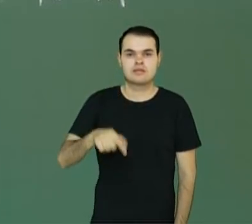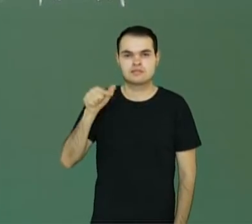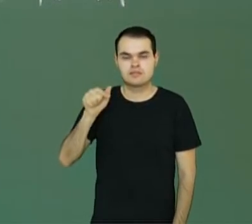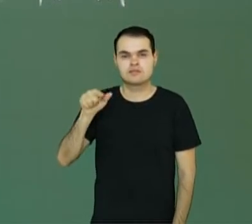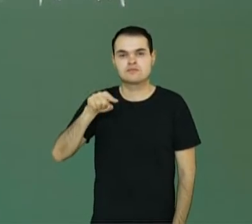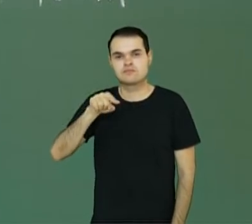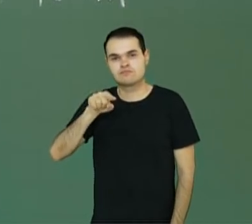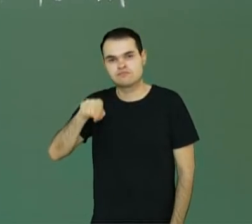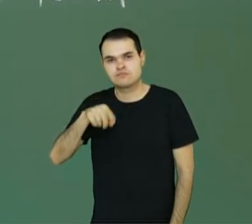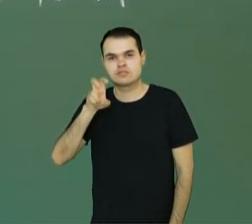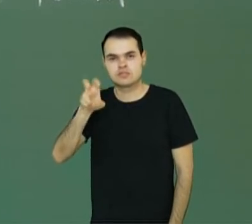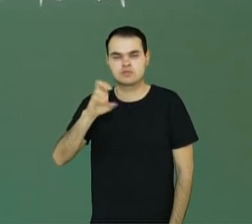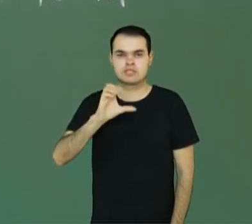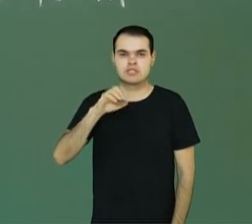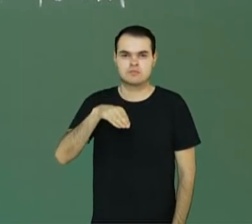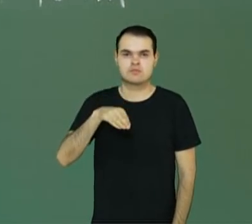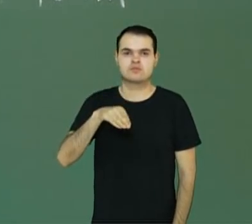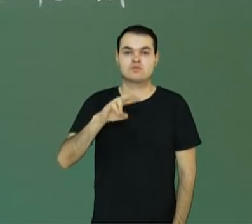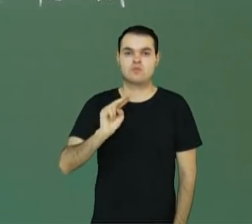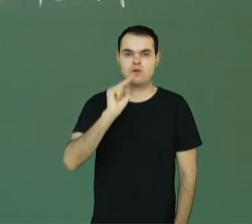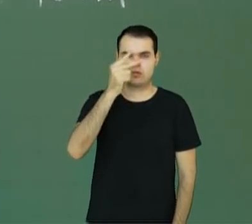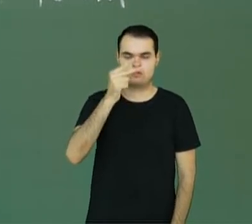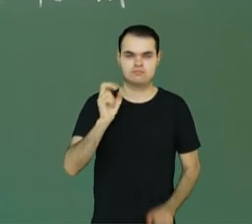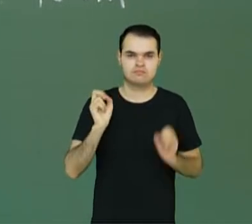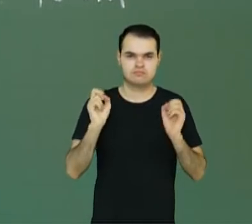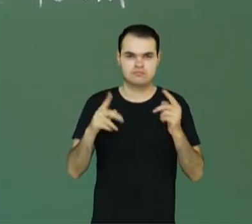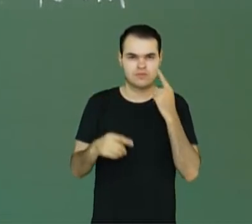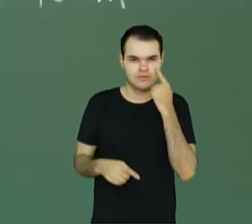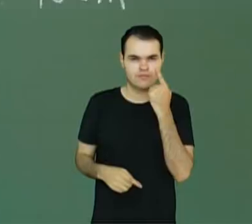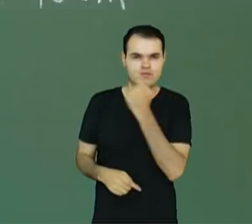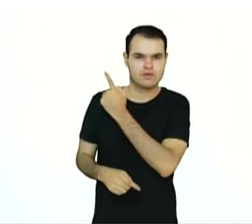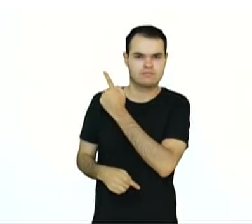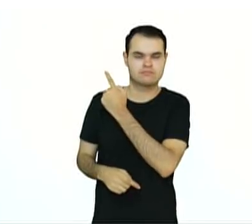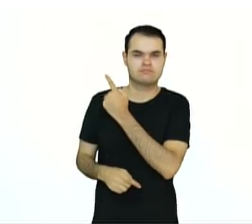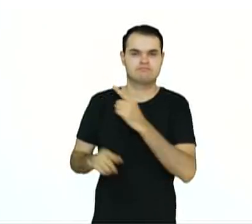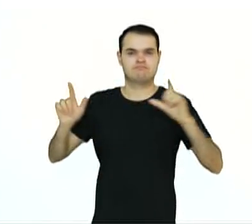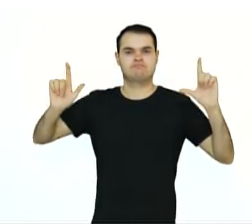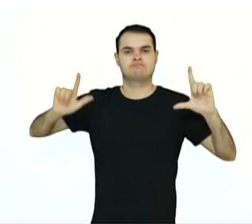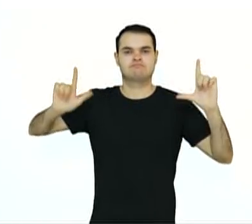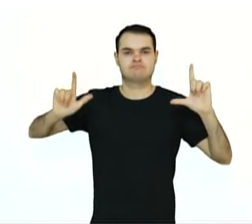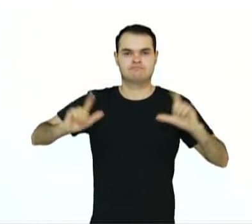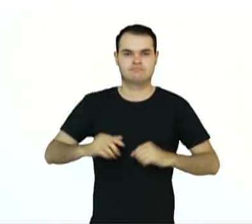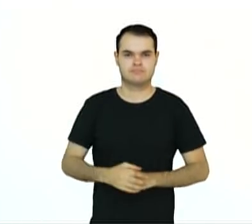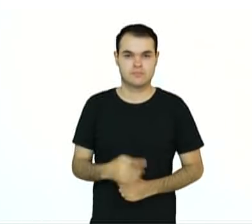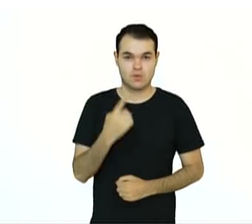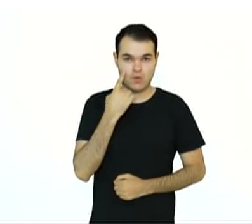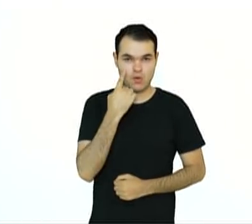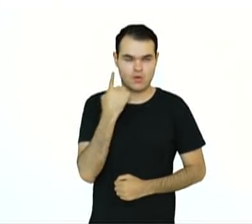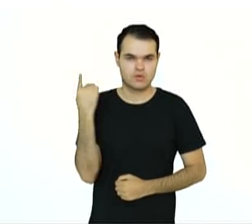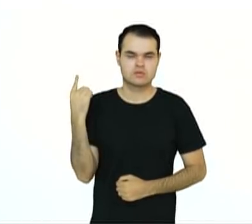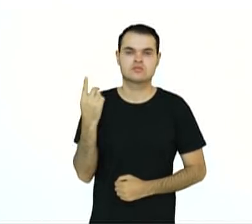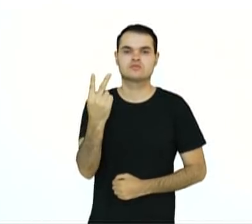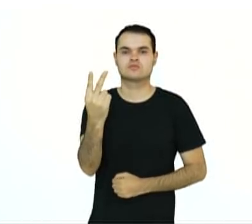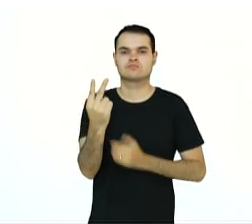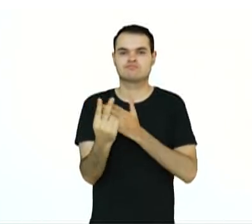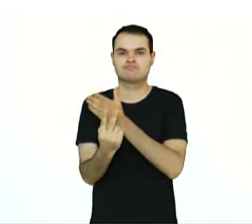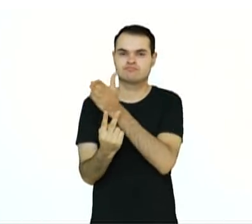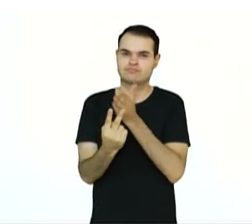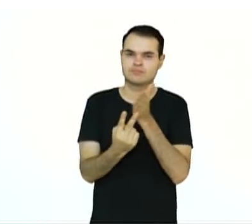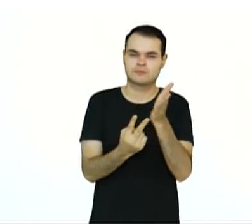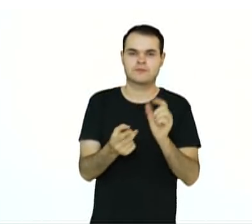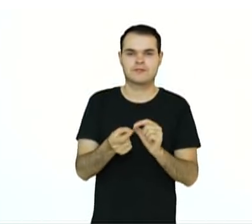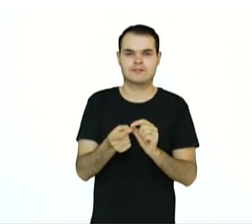quadrados, certo? Então, confere lá na telinha as duas maneiras da gente fazer,